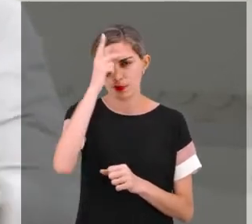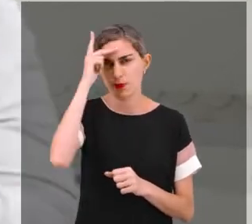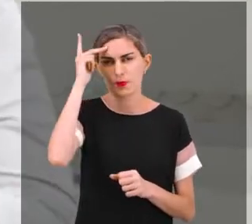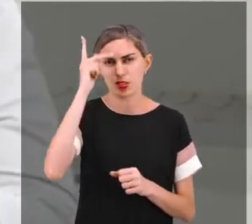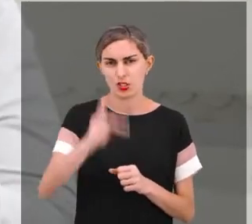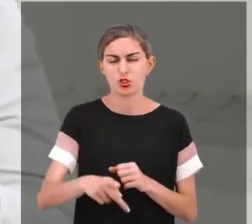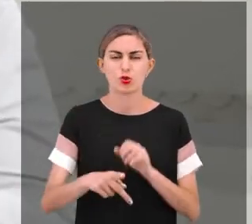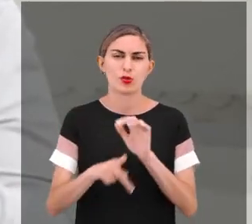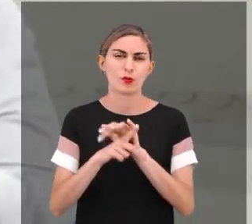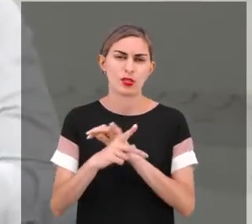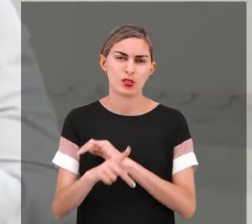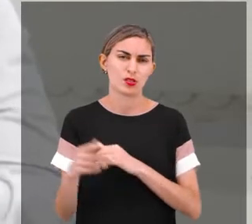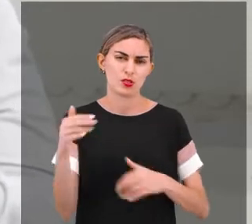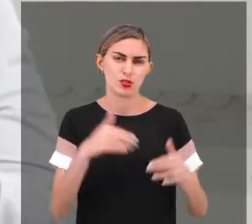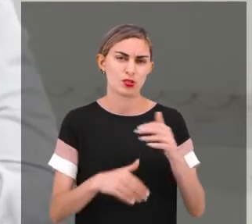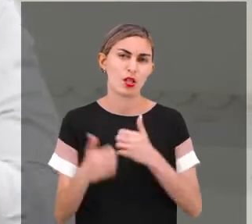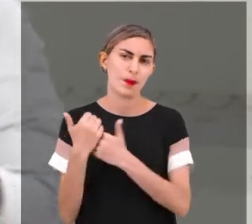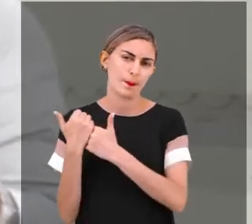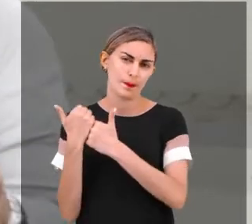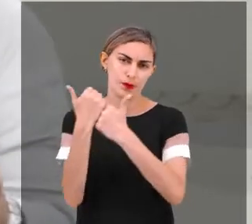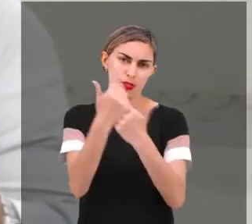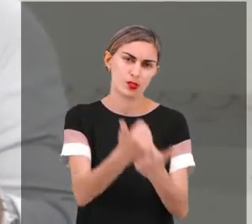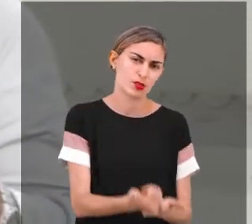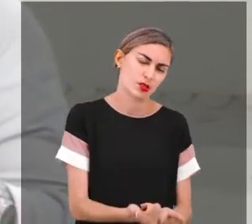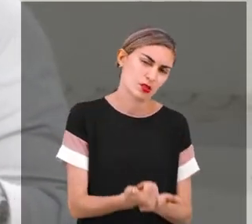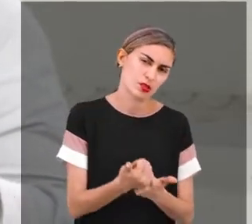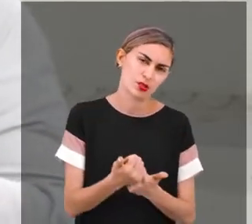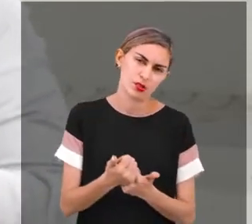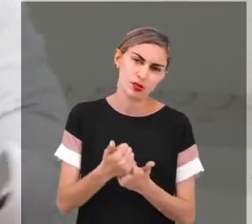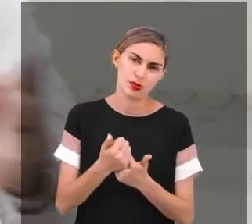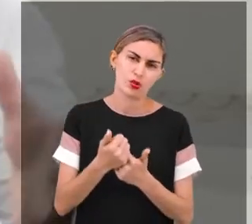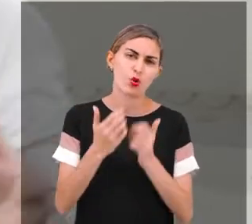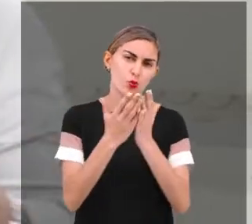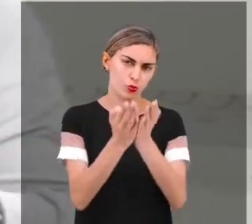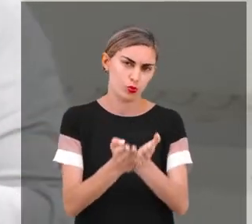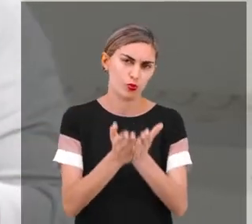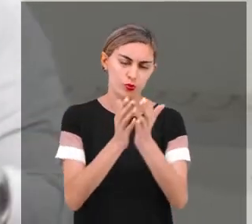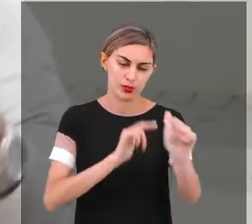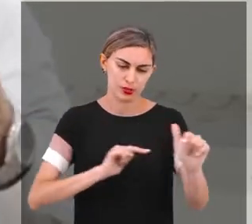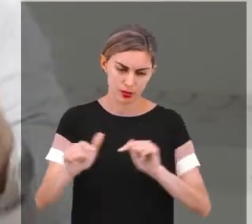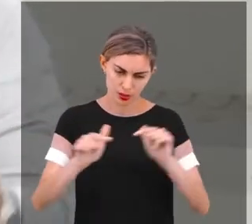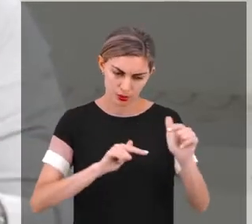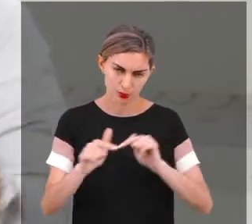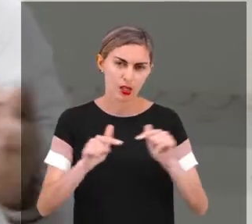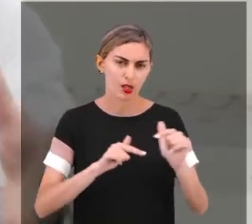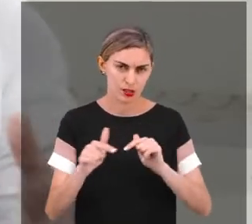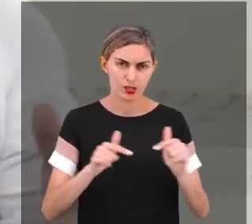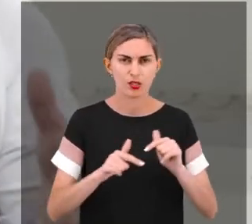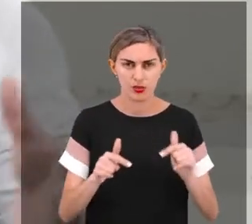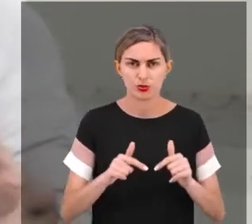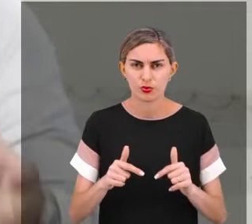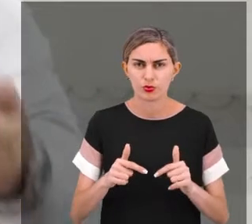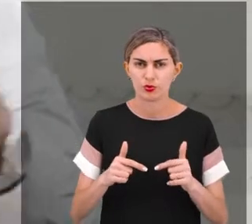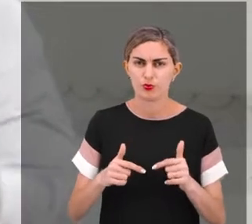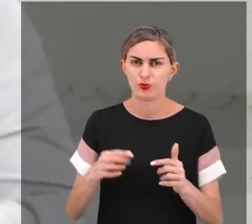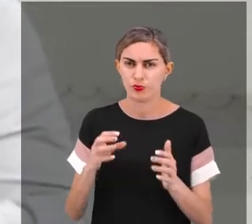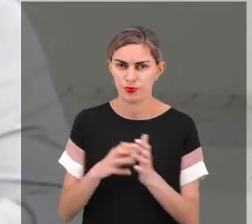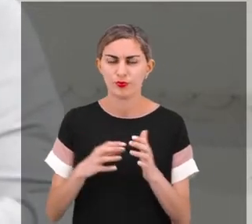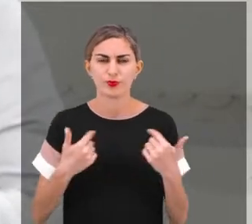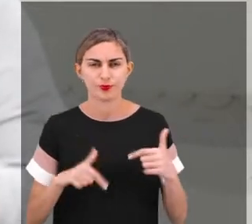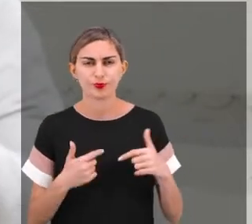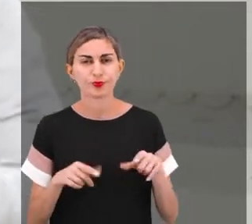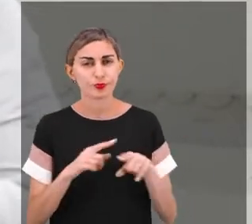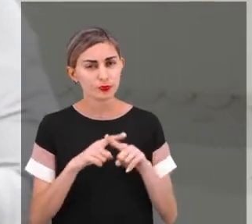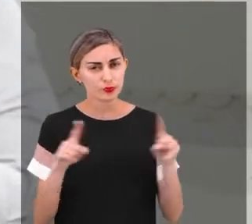as pessoas que participam são representantes do porto, né, dos trabalhadores com vínculo empregatício do